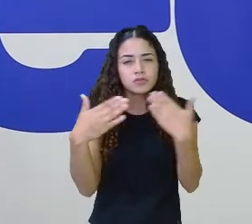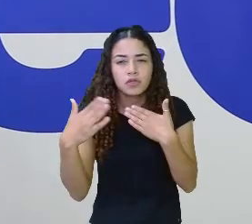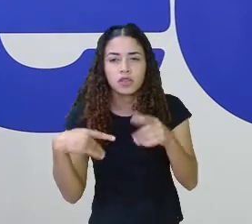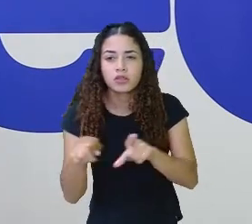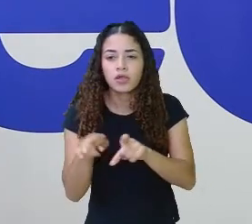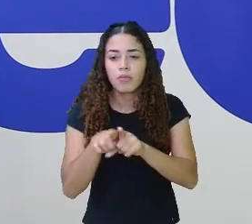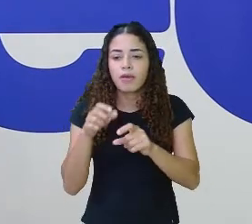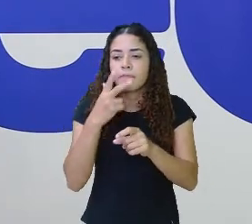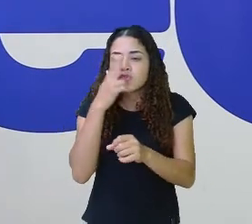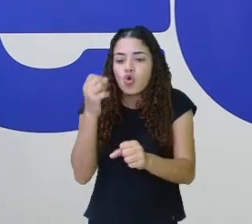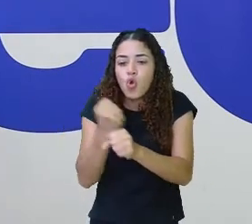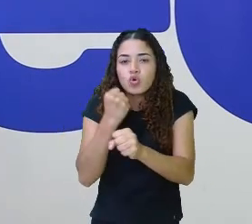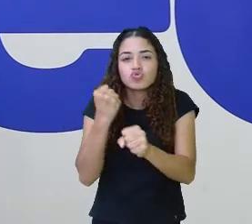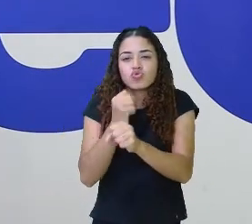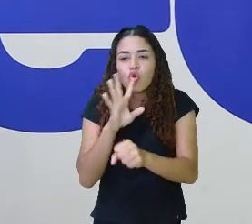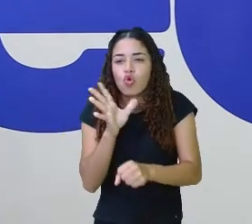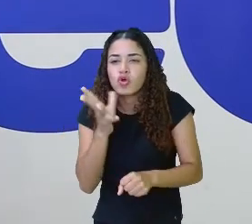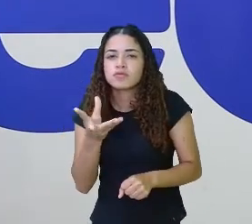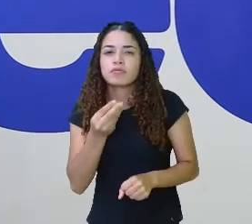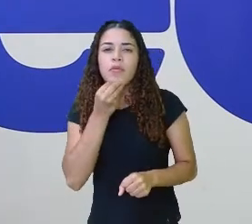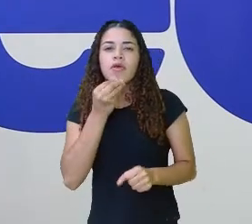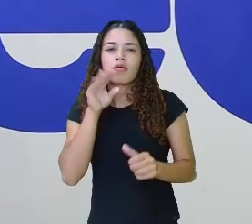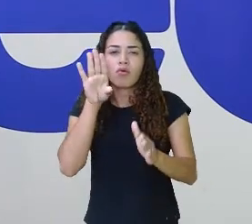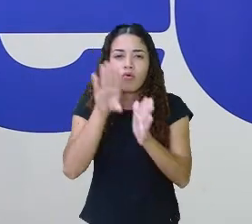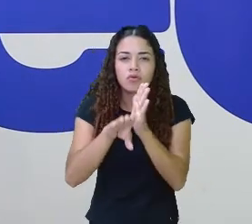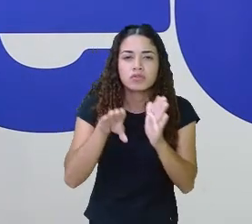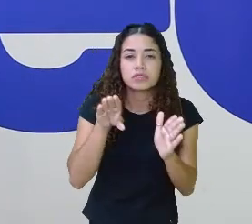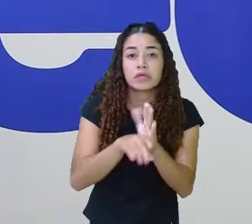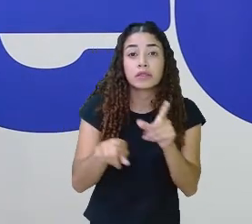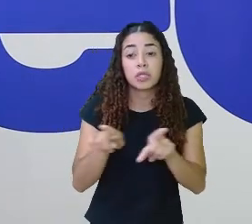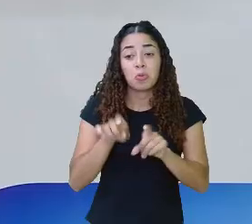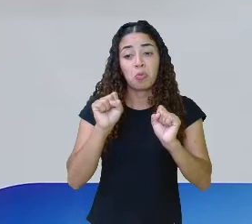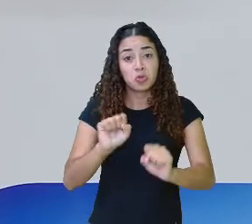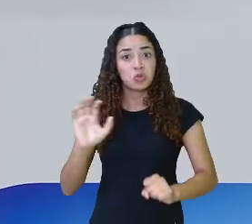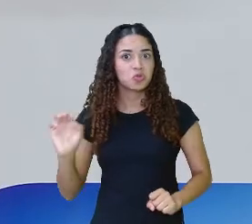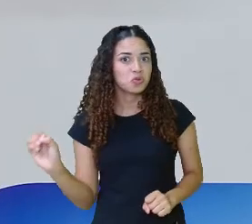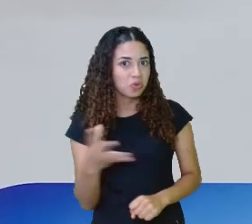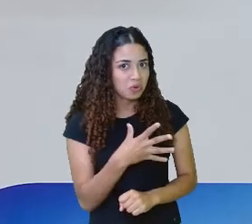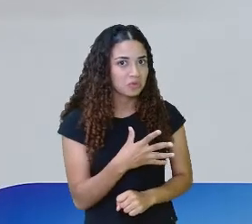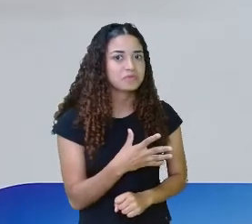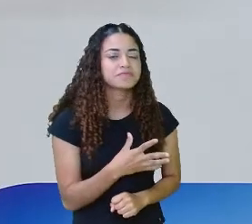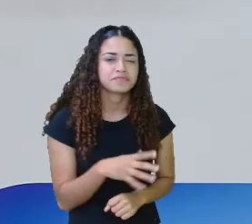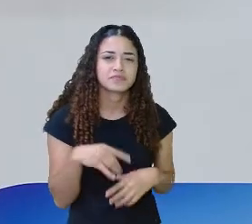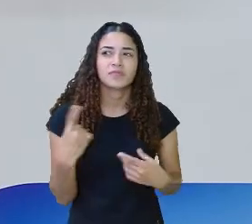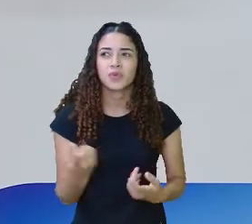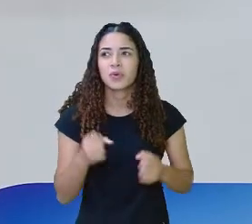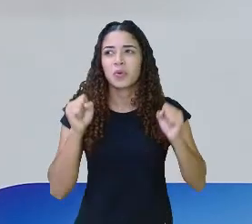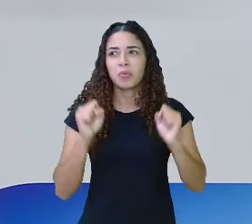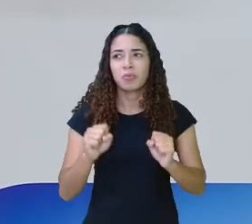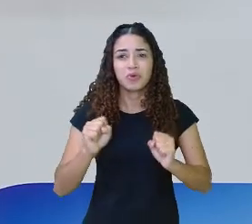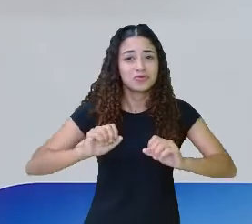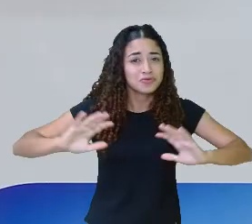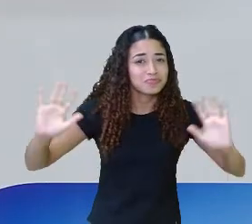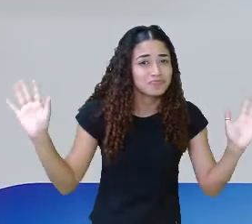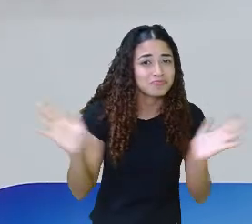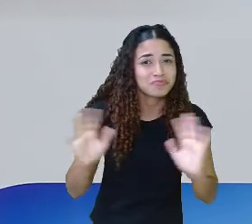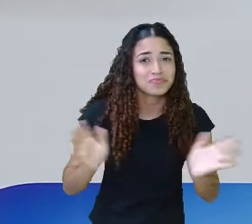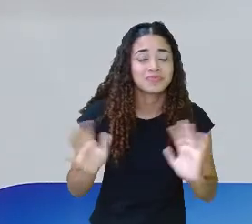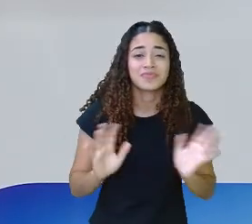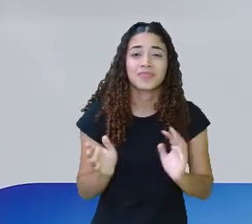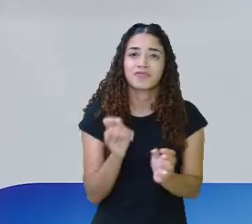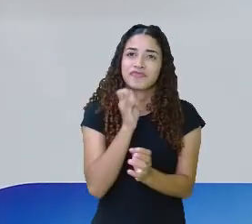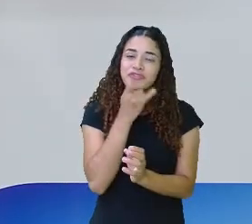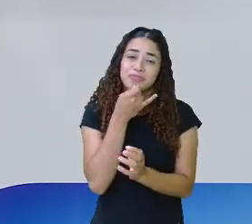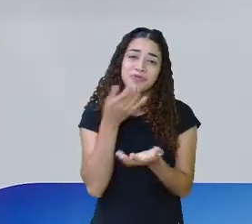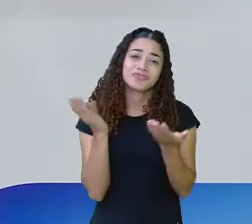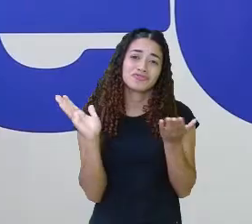de um conhecimento, de um conceito, quem sabe até um novo conceito. É verdade. E a gente já pode se despedindo, viu, professora? Estamos, infelizmente,